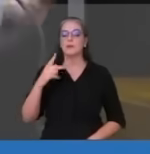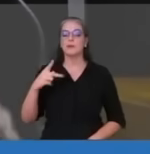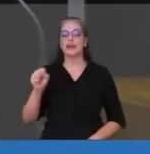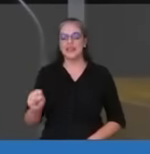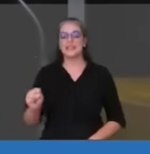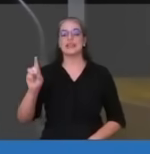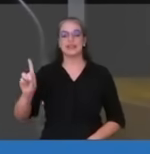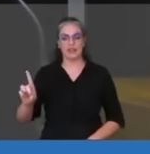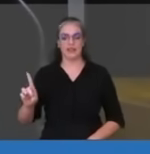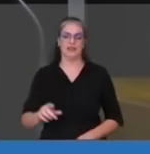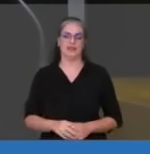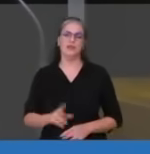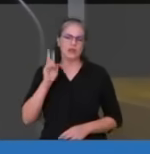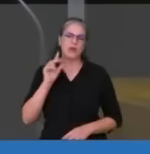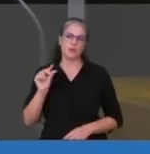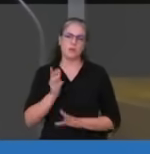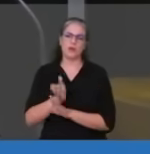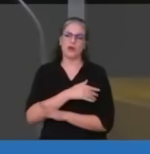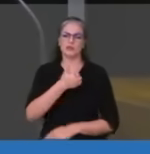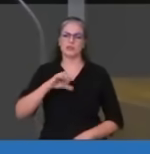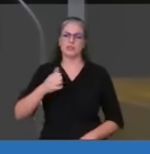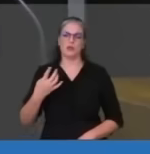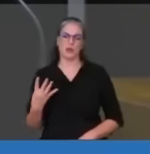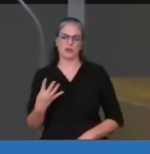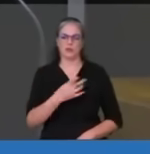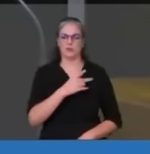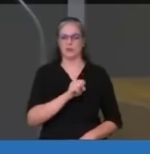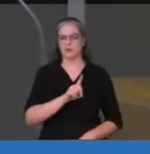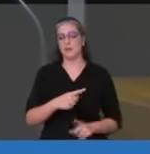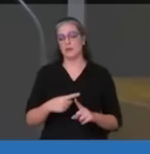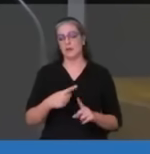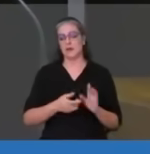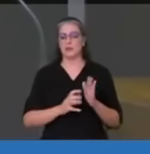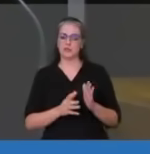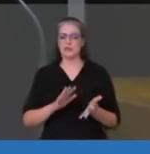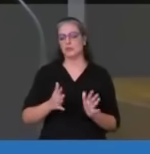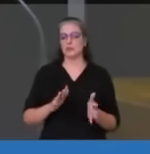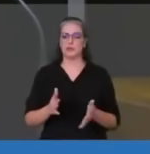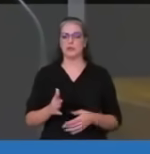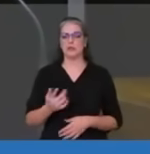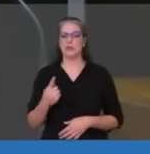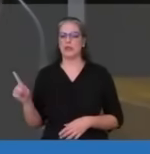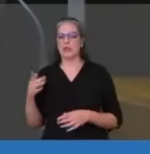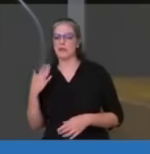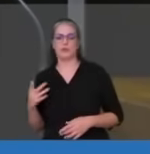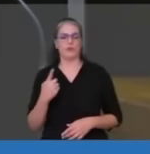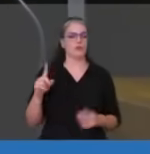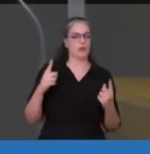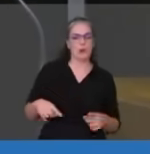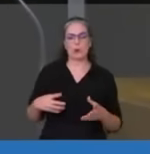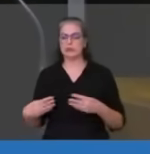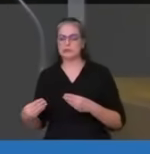antes do golpe militar de 64 que que era um partido do não tô a favor nem contra muito pelo contrário o PSD